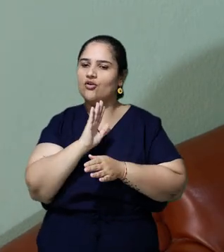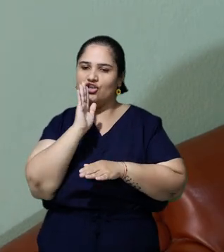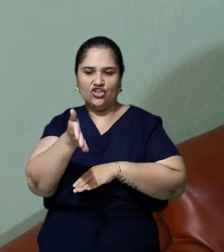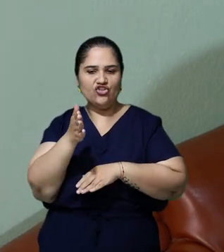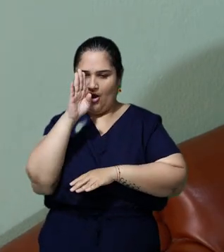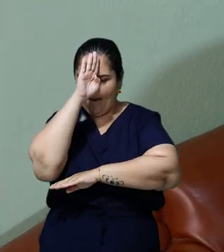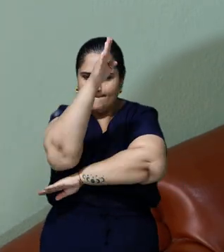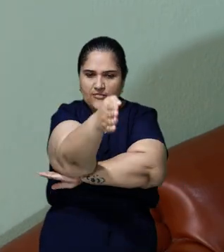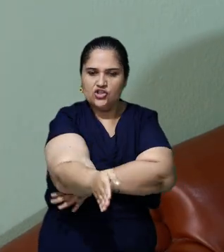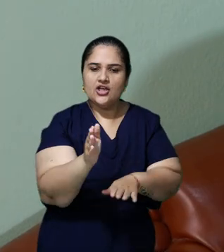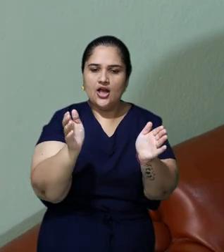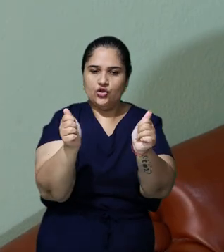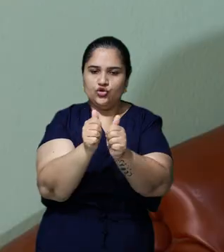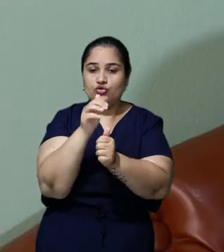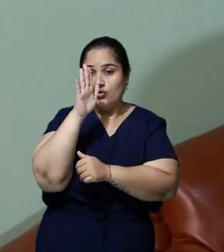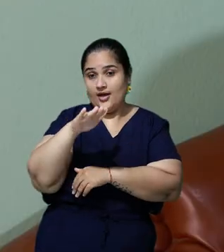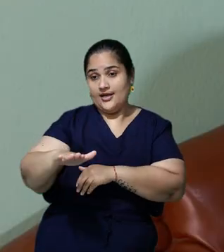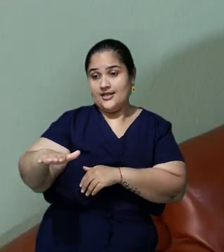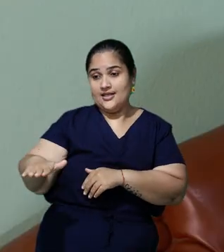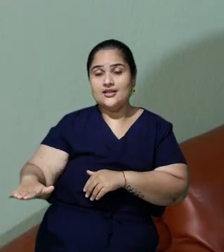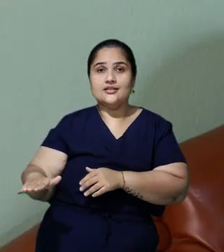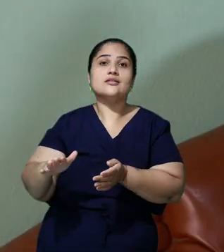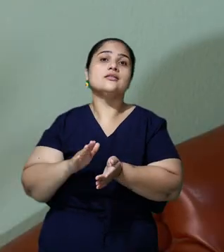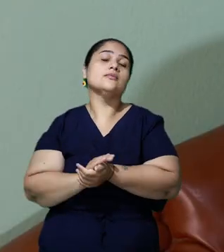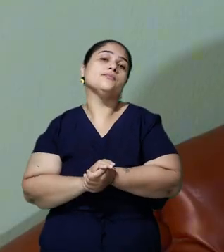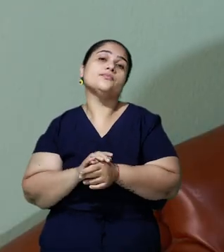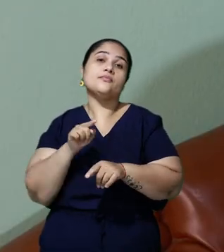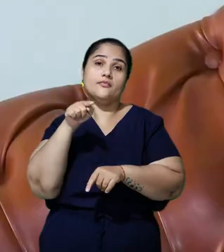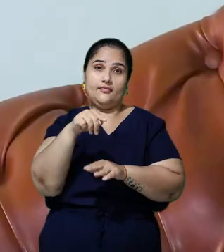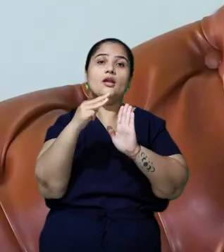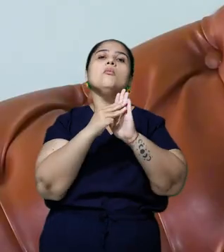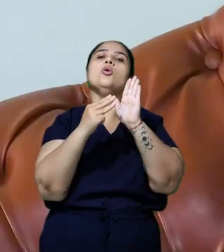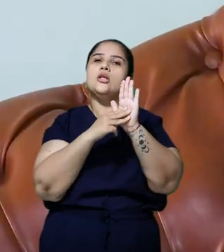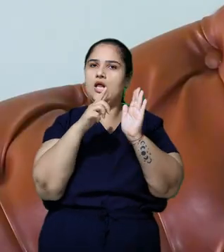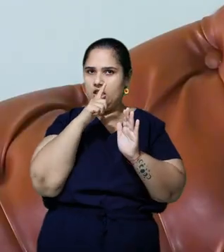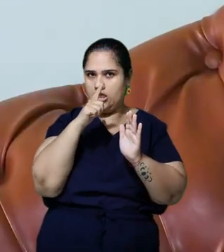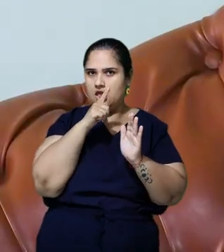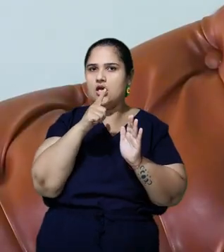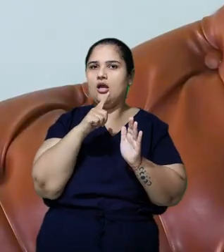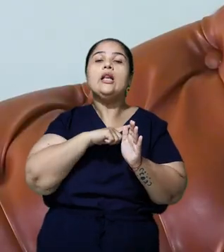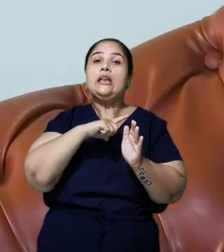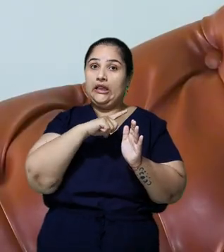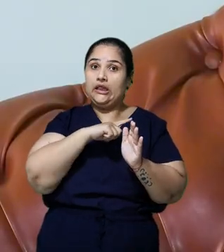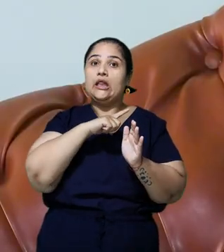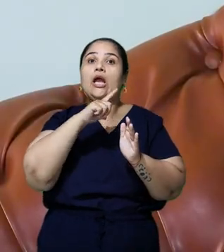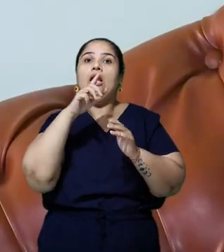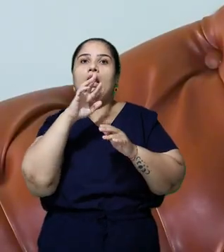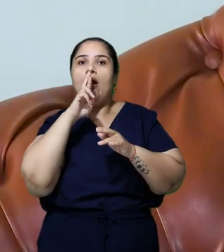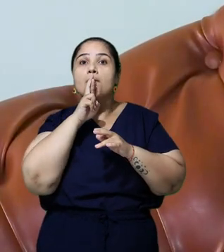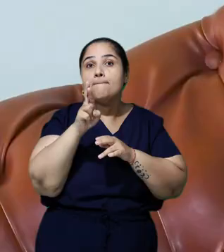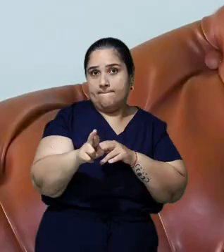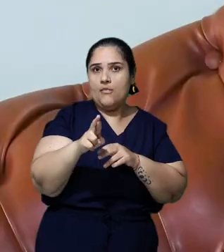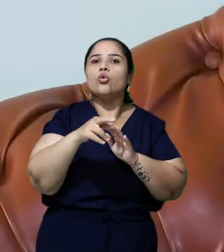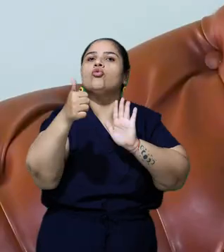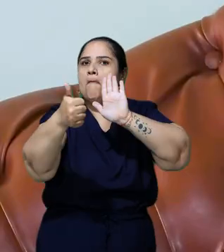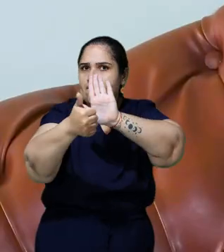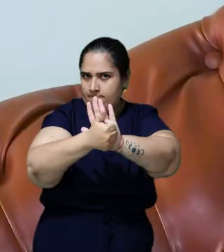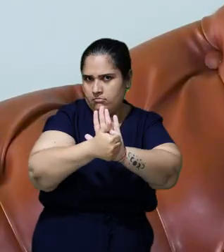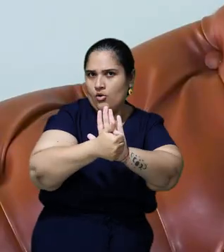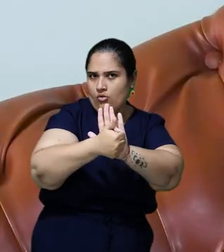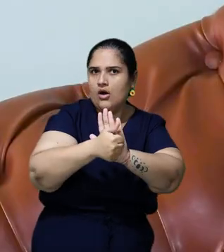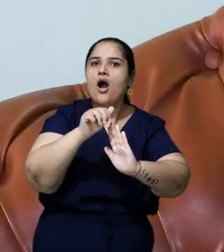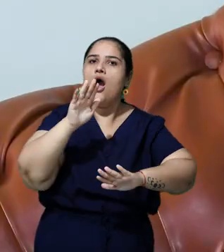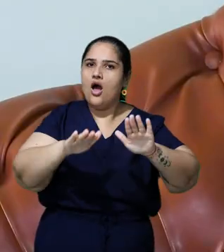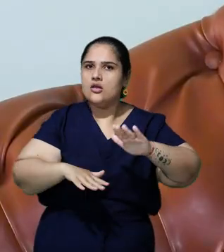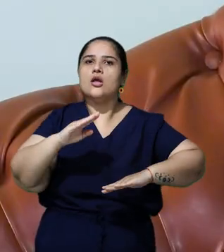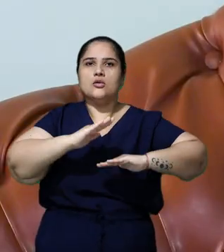a criança. Esse modelo ele também traz resultados positivos. Geralmente, os profissionais também compartilham